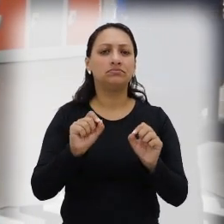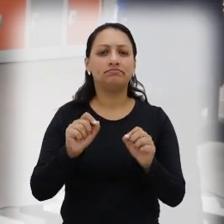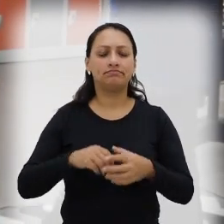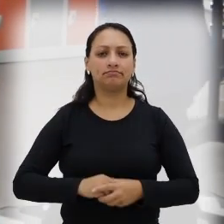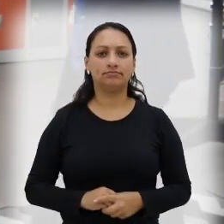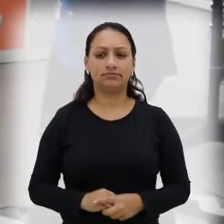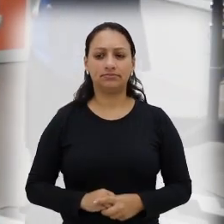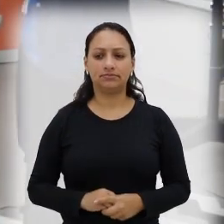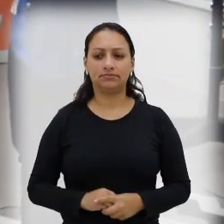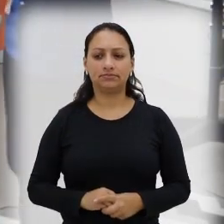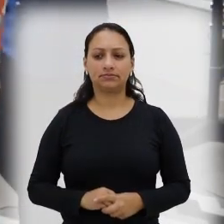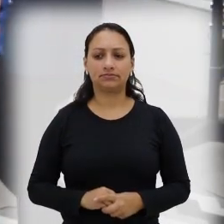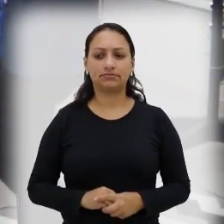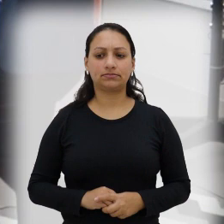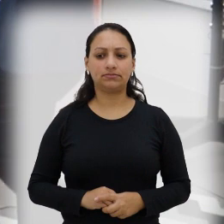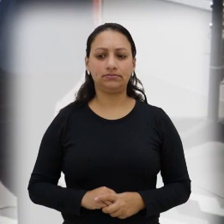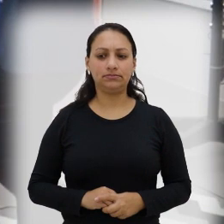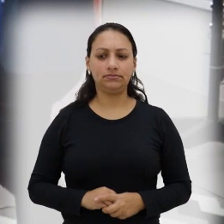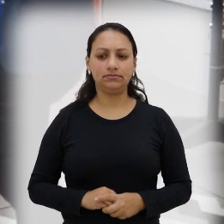ao...